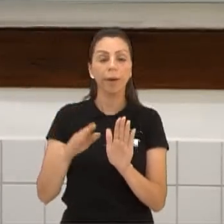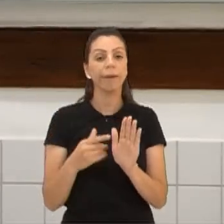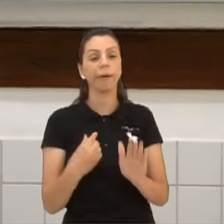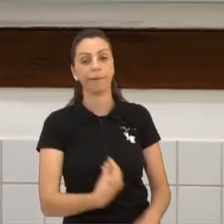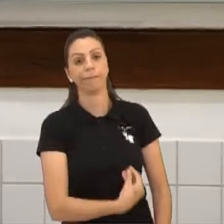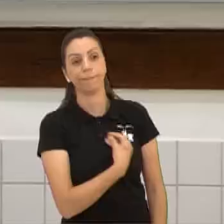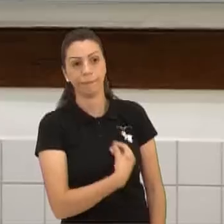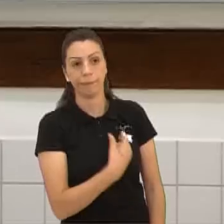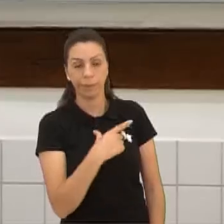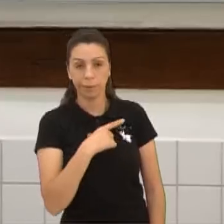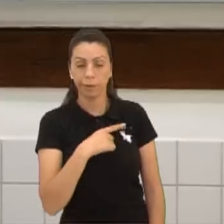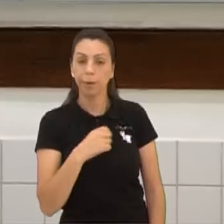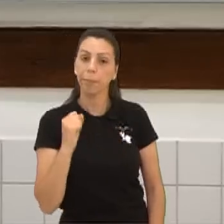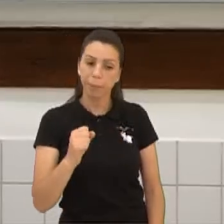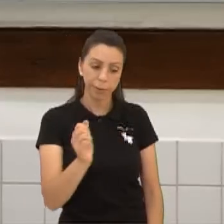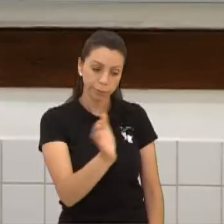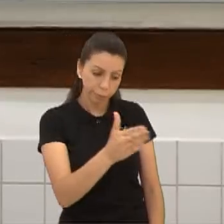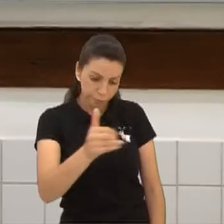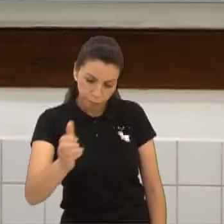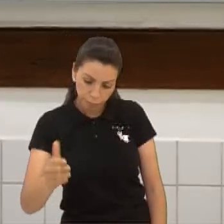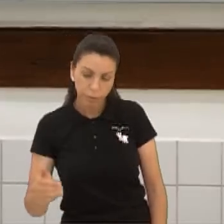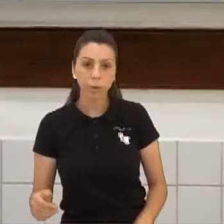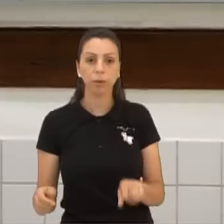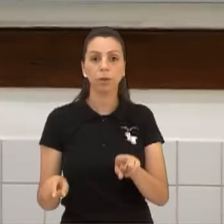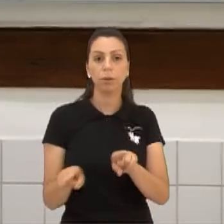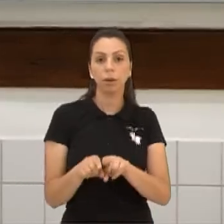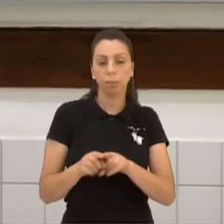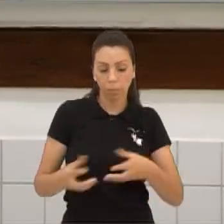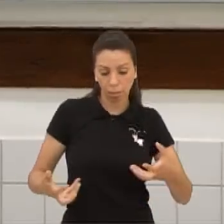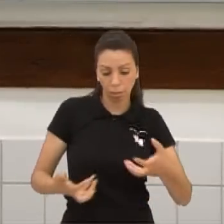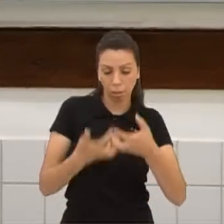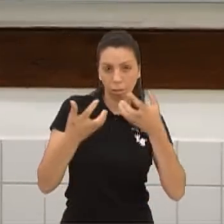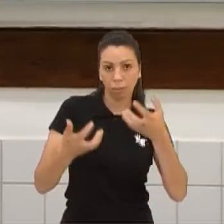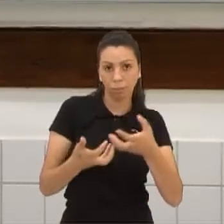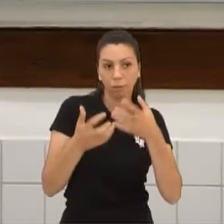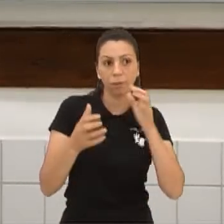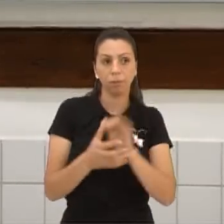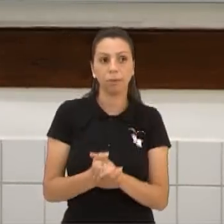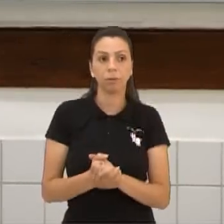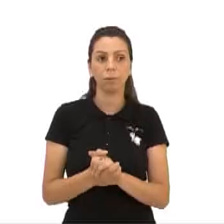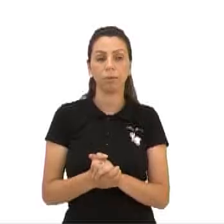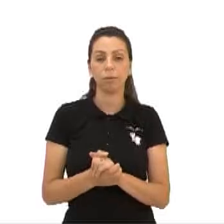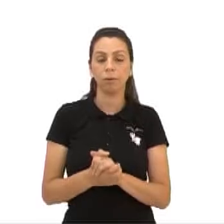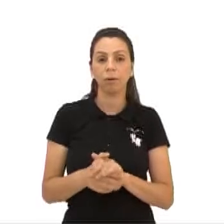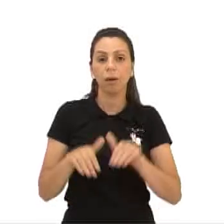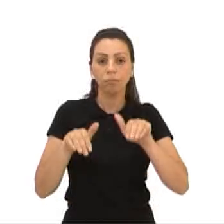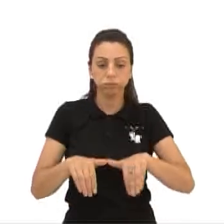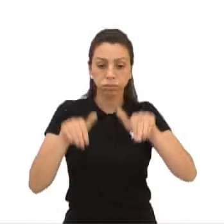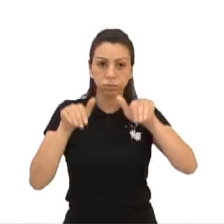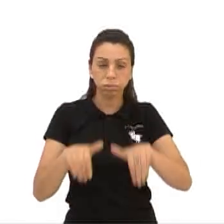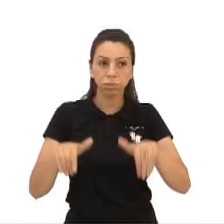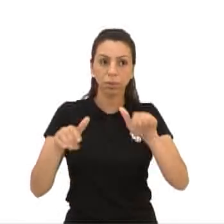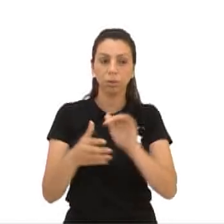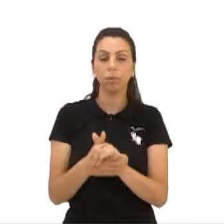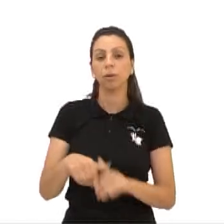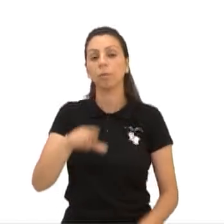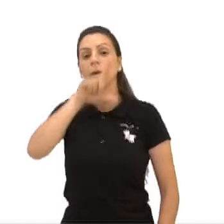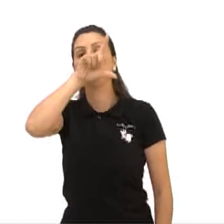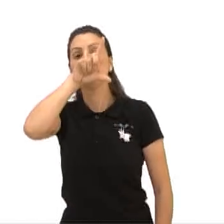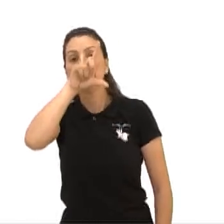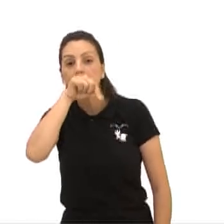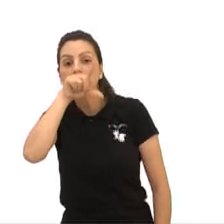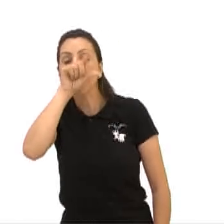eu poderia citar os peixes, os vegetais, o canguru, tá? O